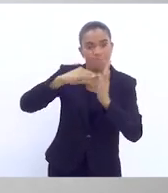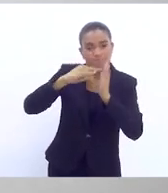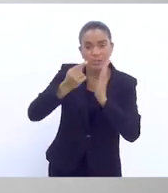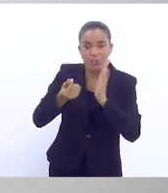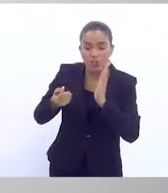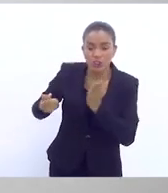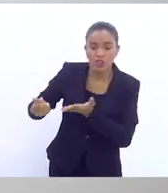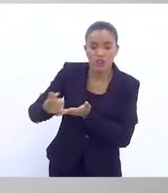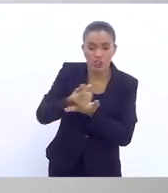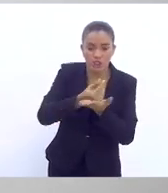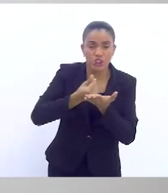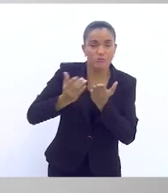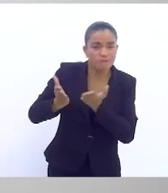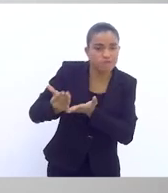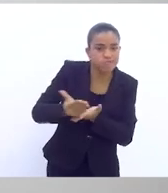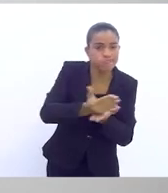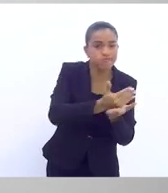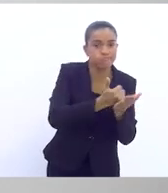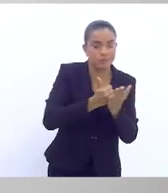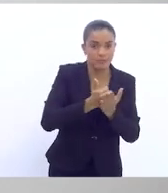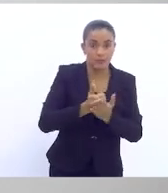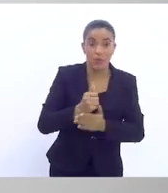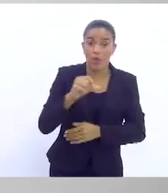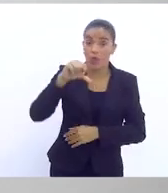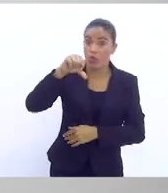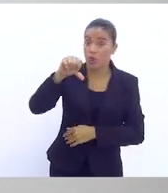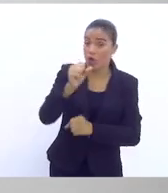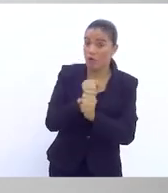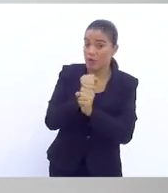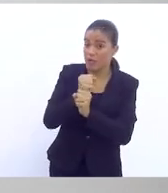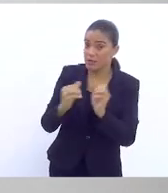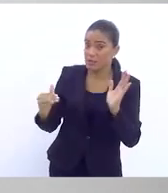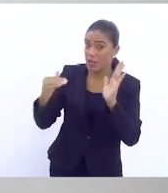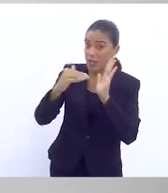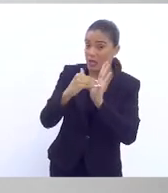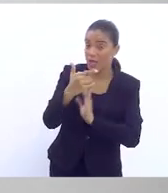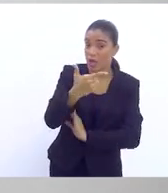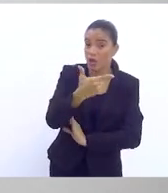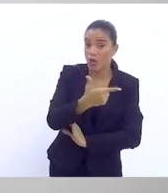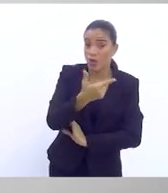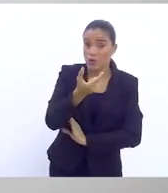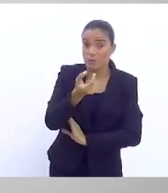de nove anos então vai até 2031